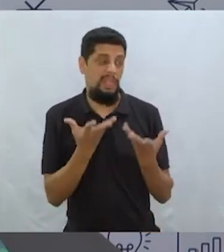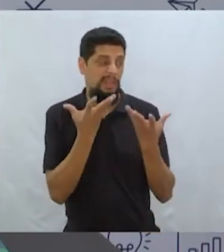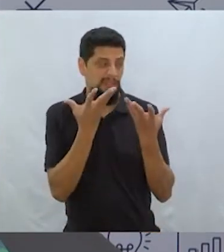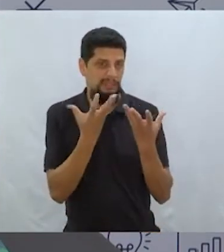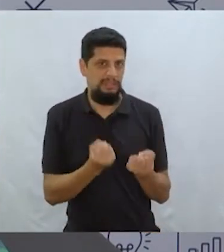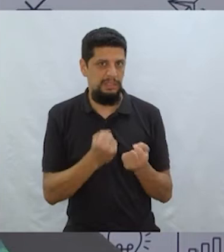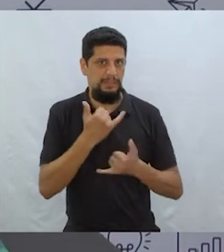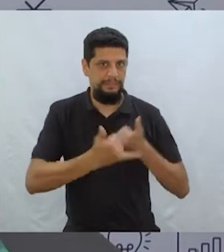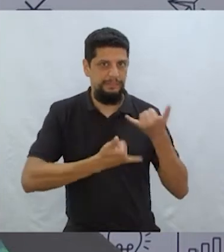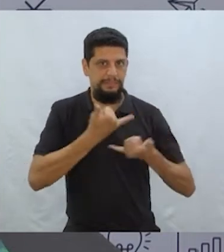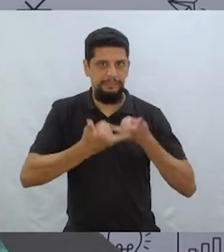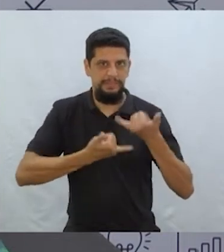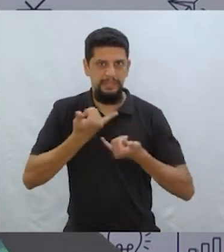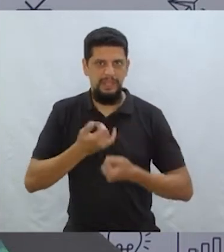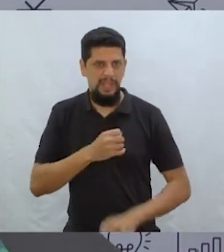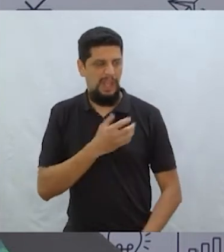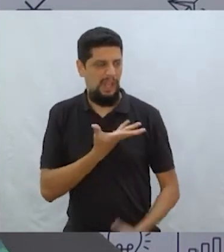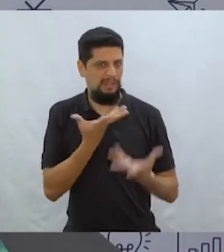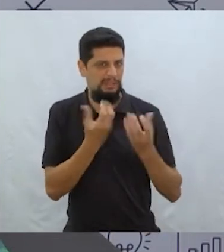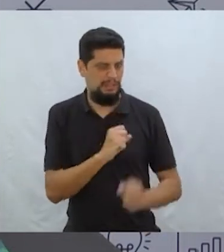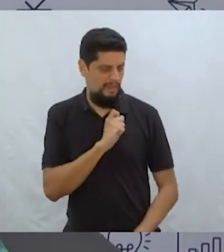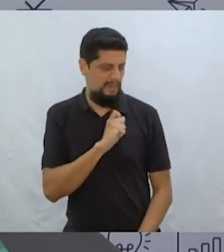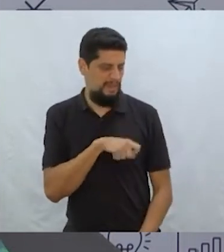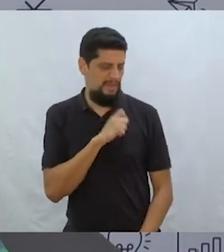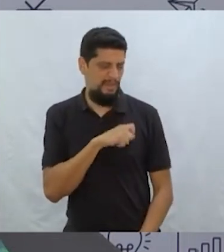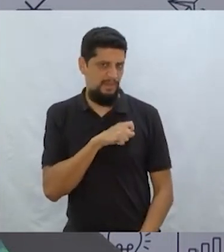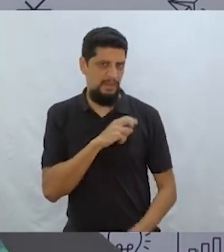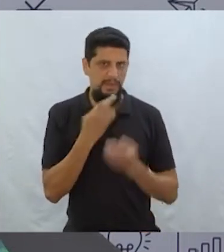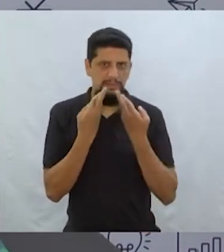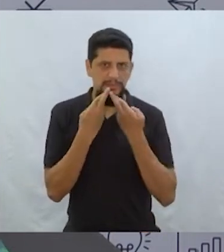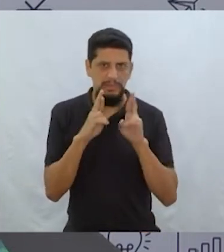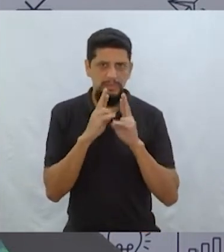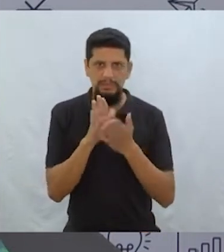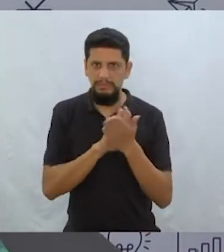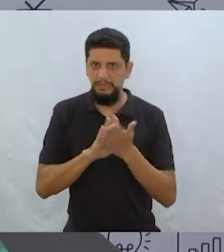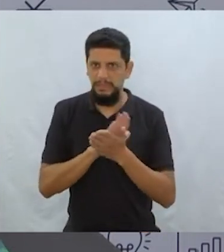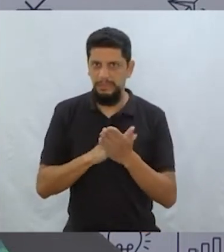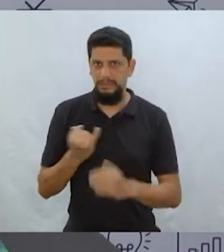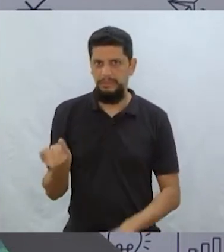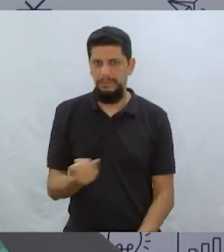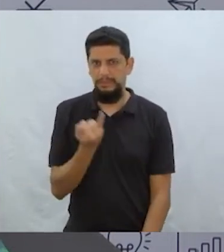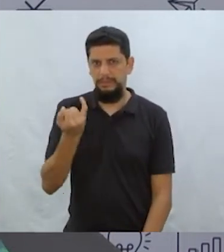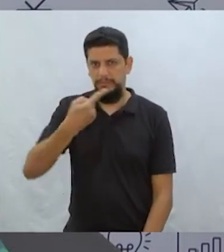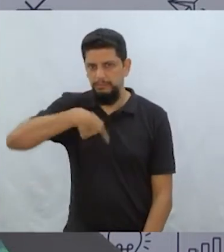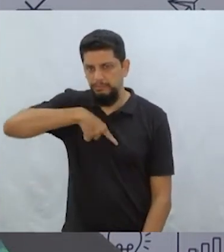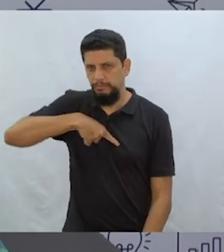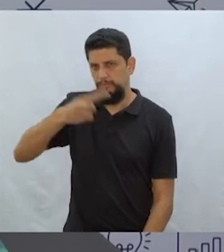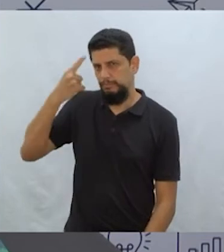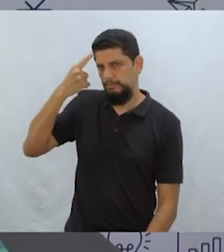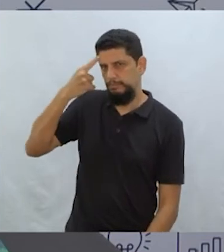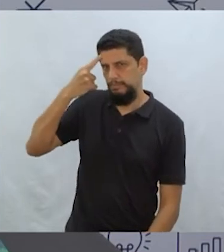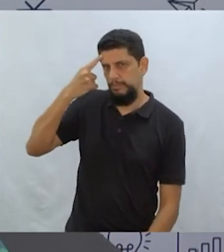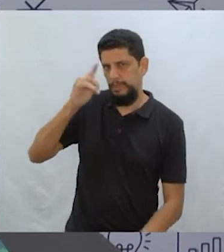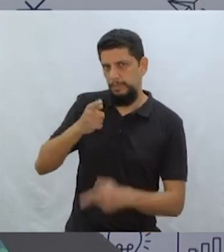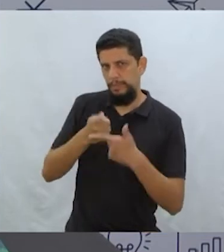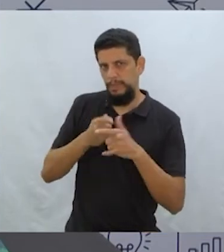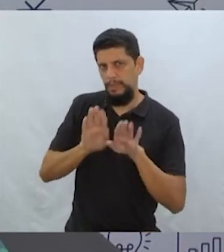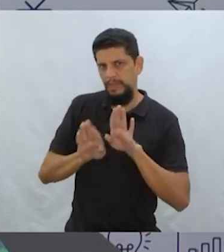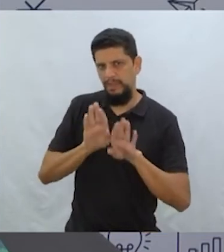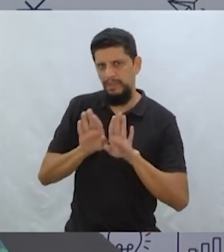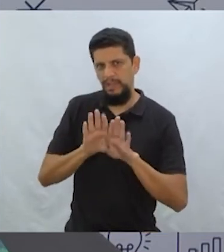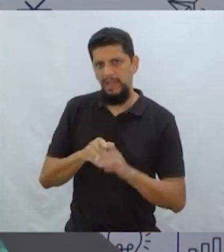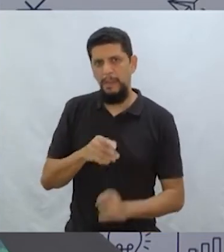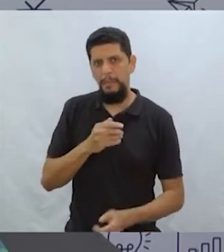aceitando aquelas brincadeiras sem reclamar então é muito importante a gente pensar sobre isso porque às